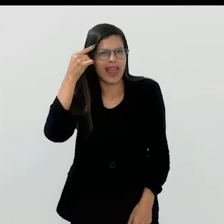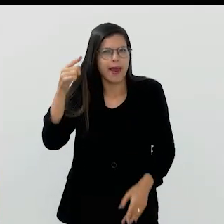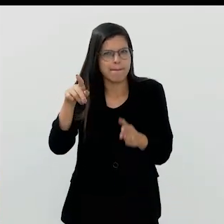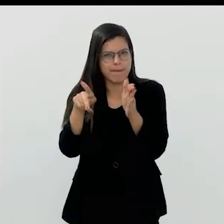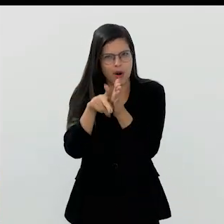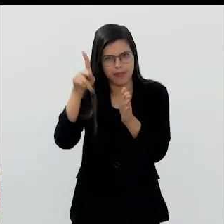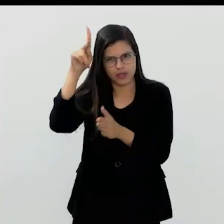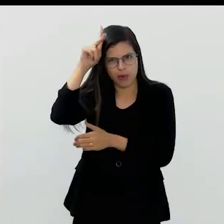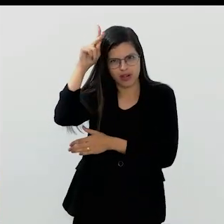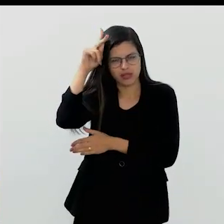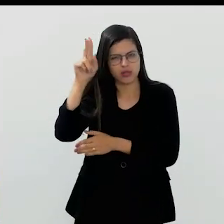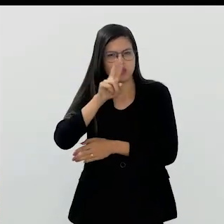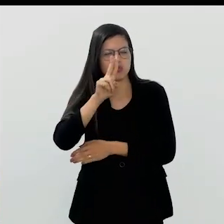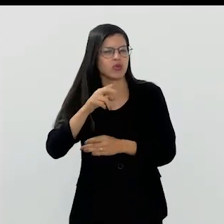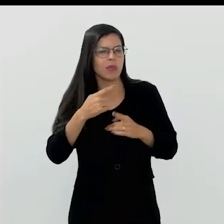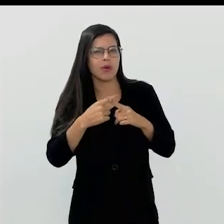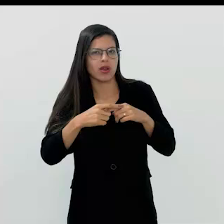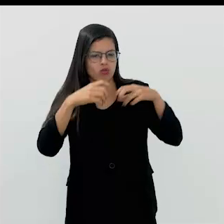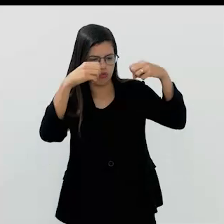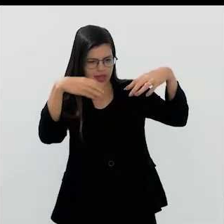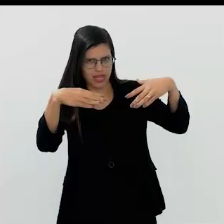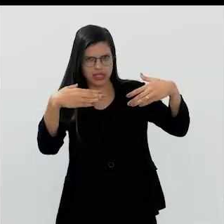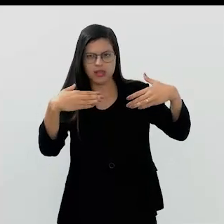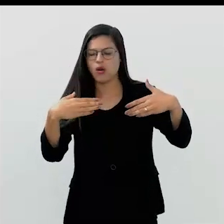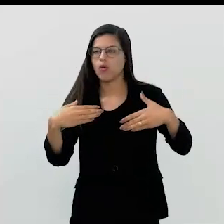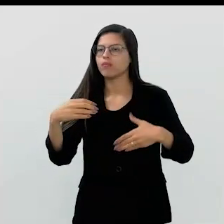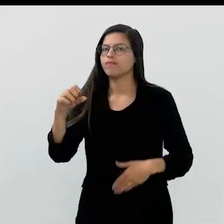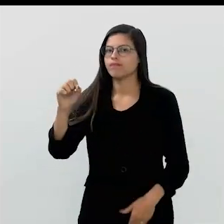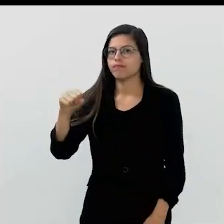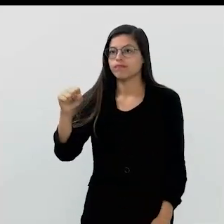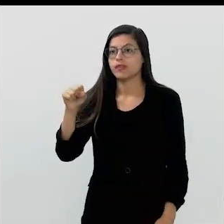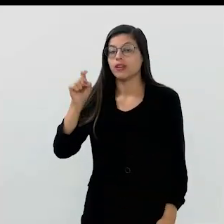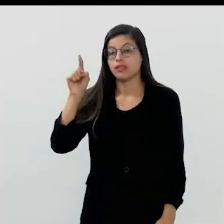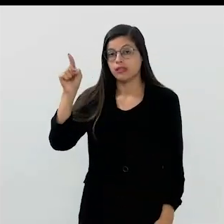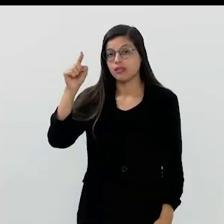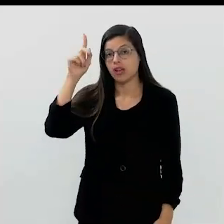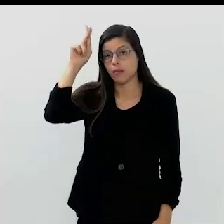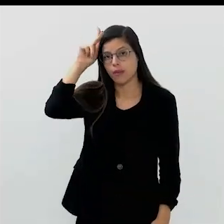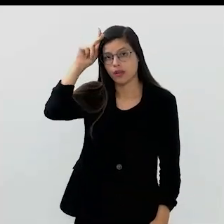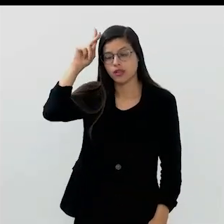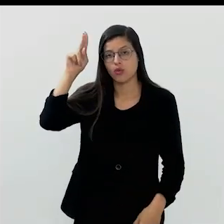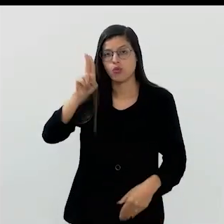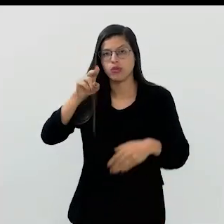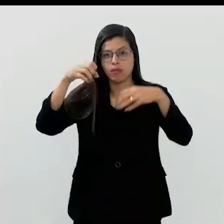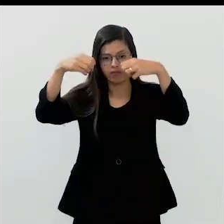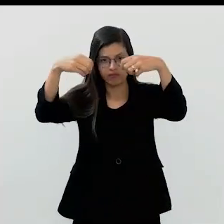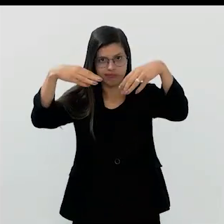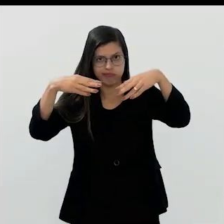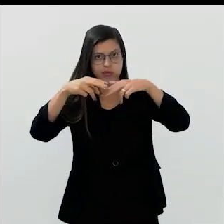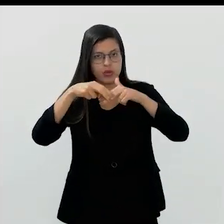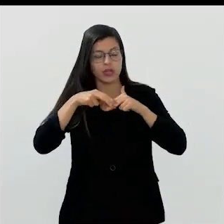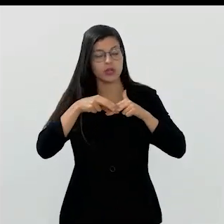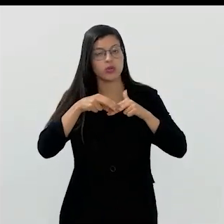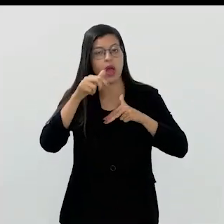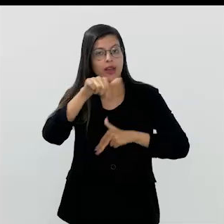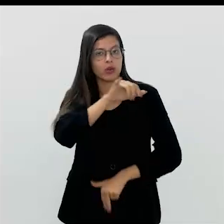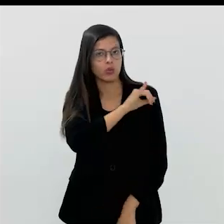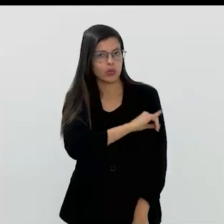coisa assim? É mais por causa disso, que lá a gente usa muito a questão da iluminação, né? Aqui no Rio é uma coisa